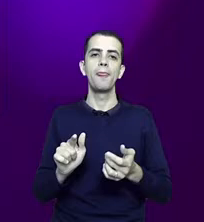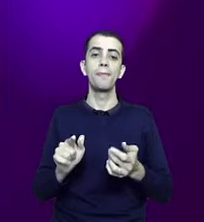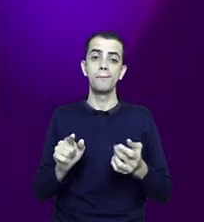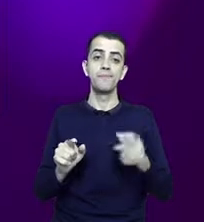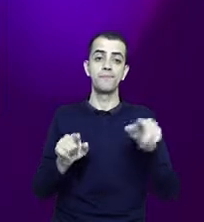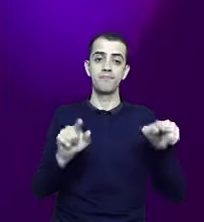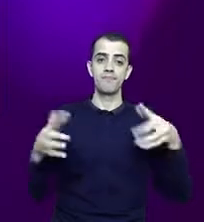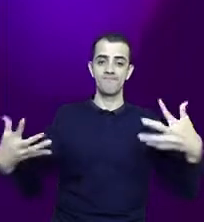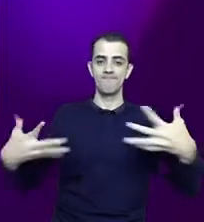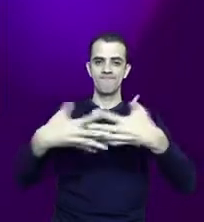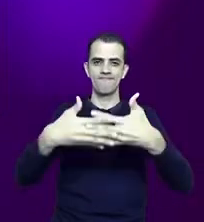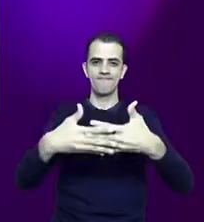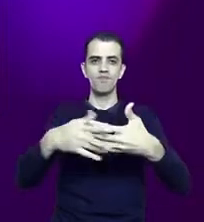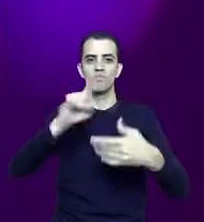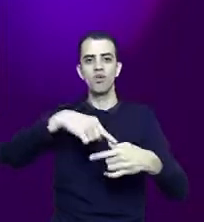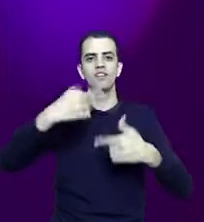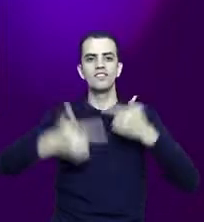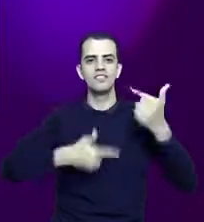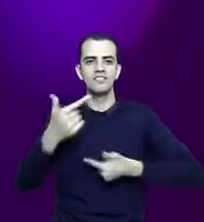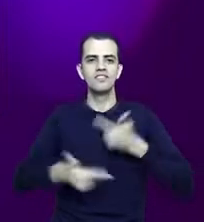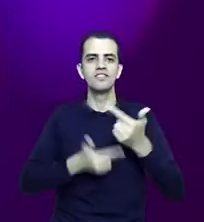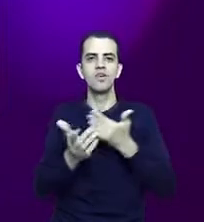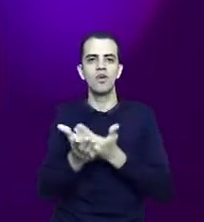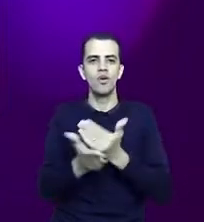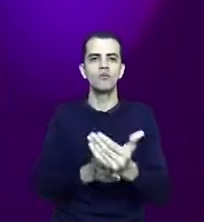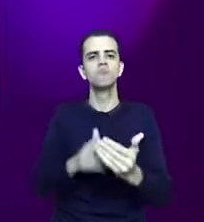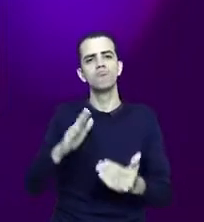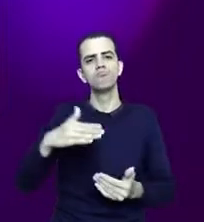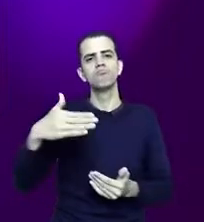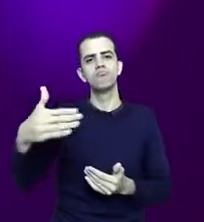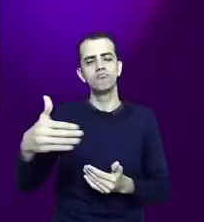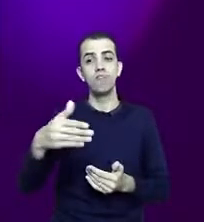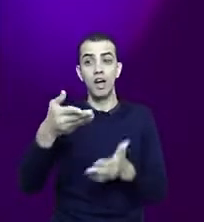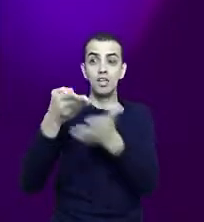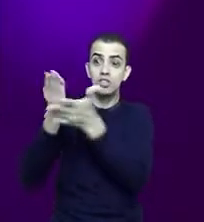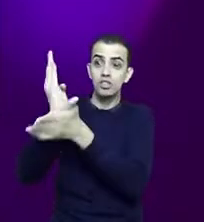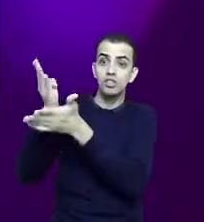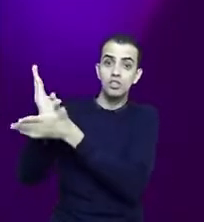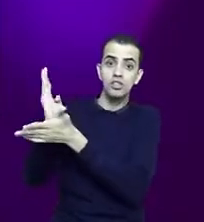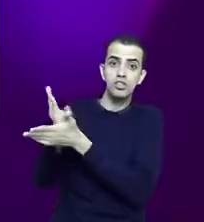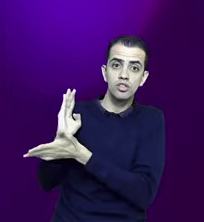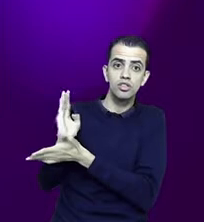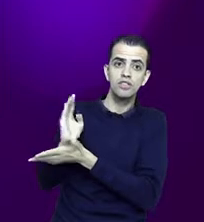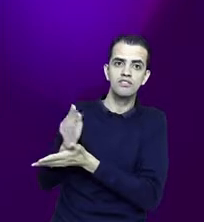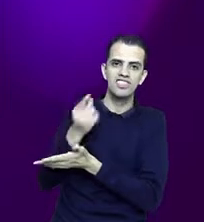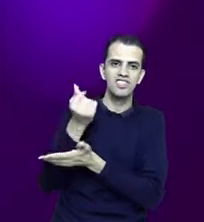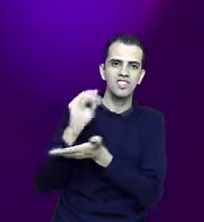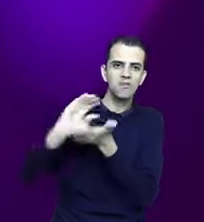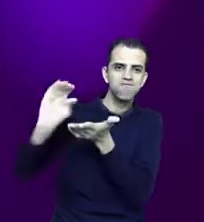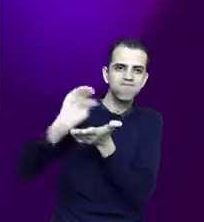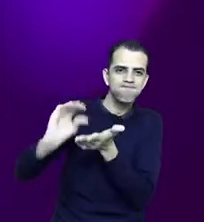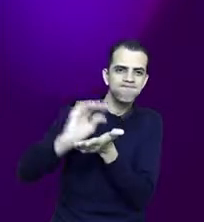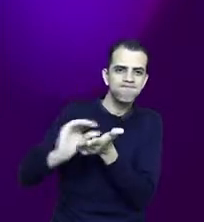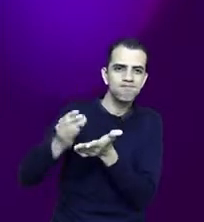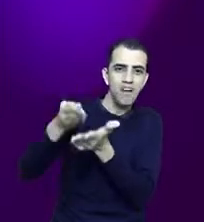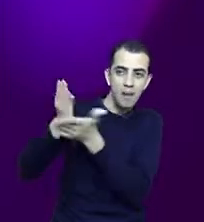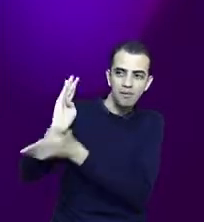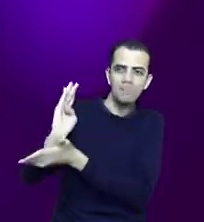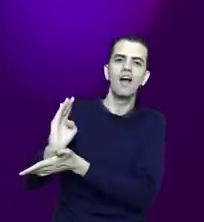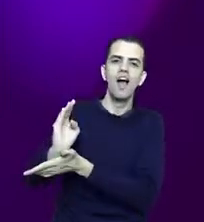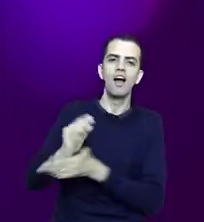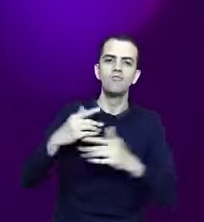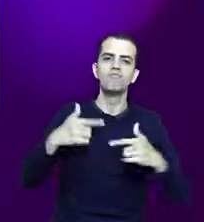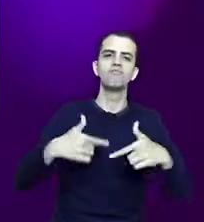vai começar logo que que isso for aprovado aí nos fundos de fomento. Então, concluindo, é